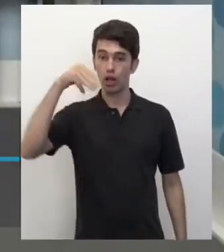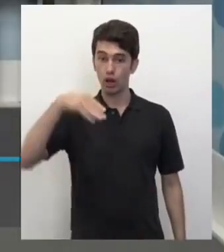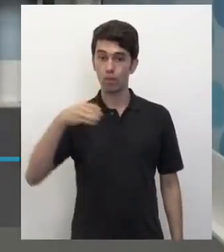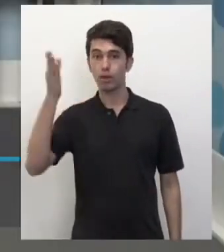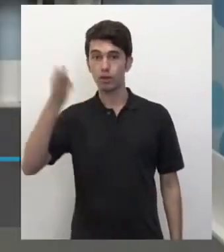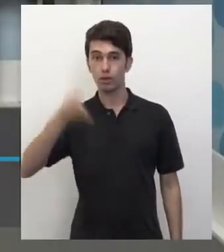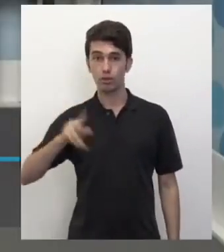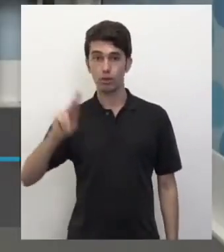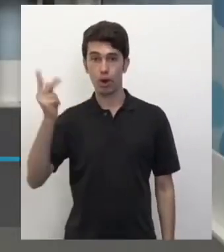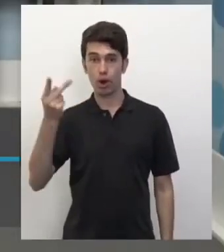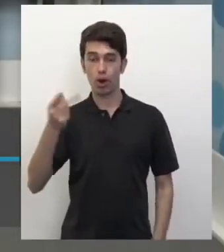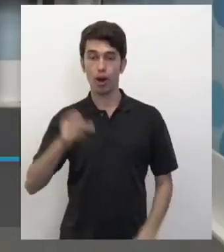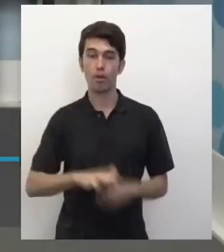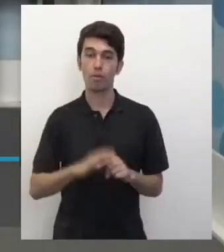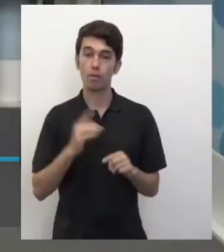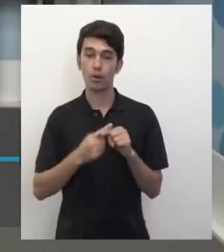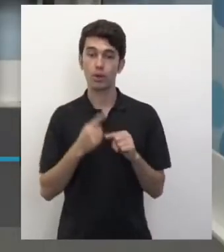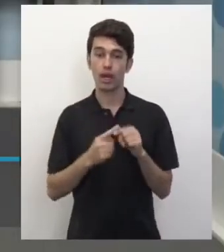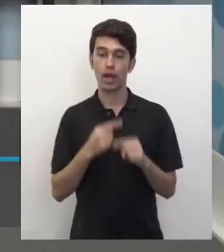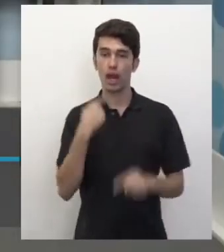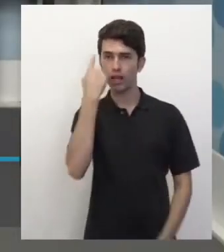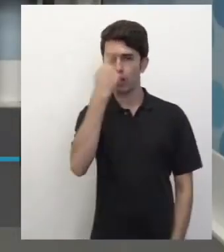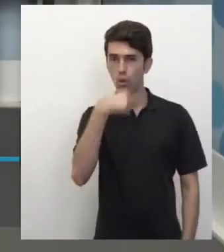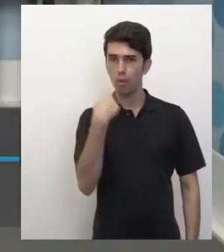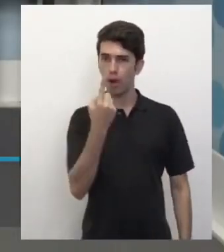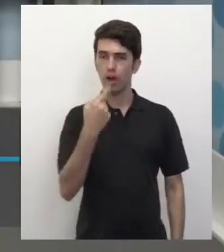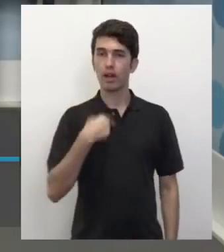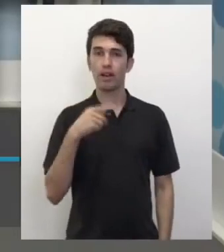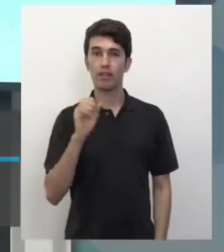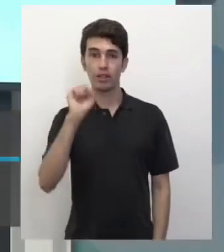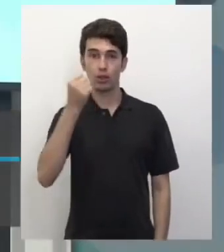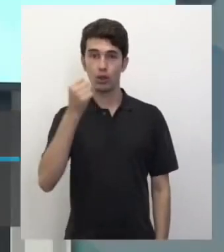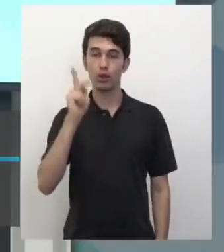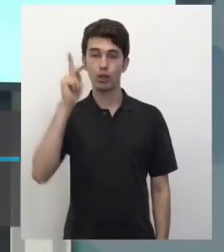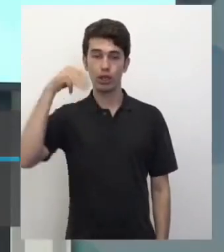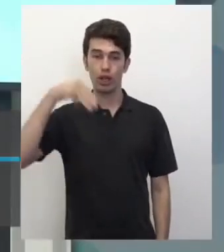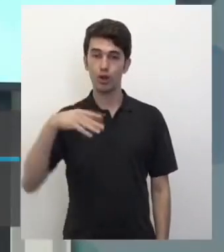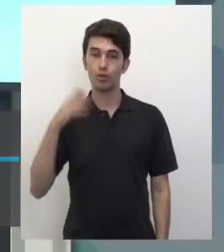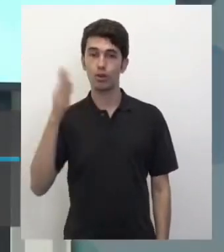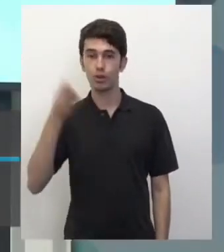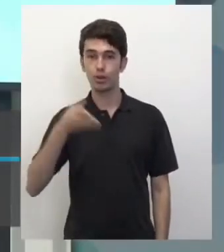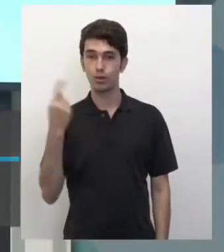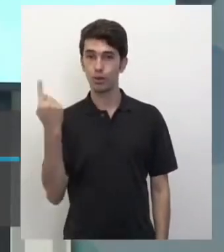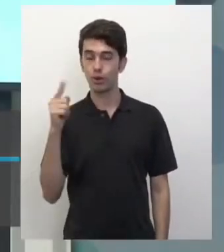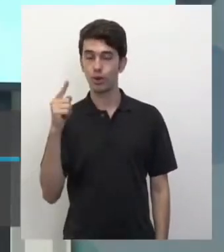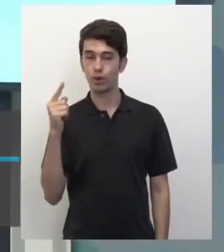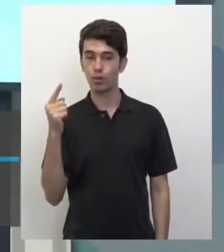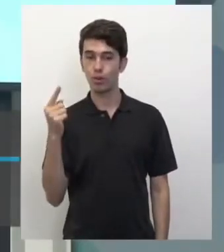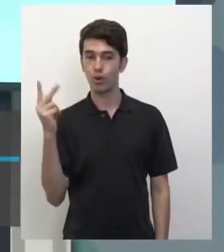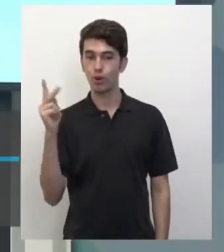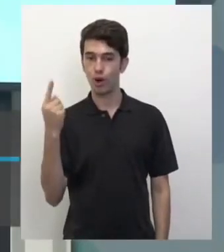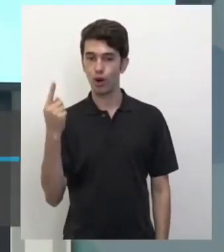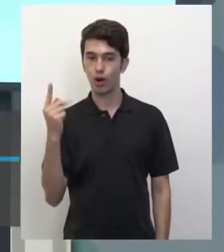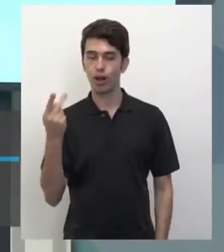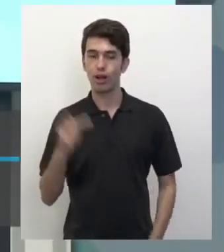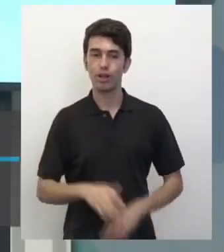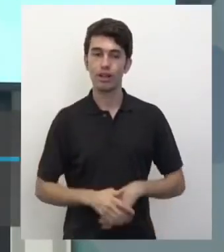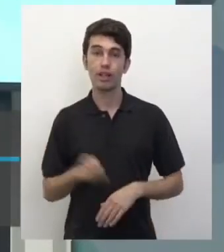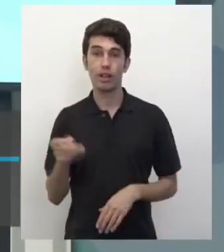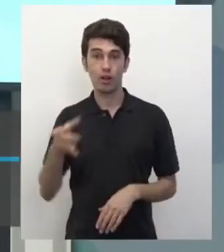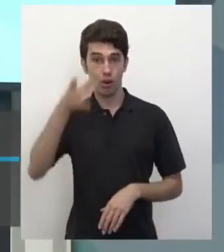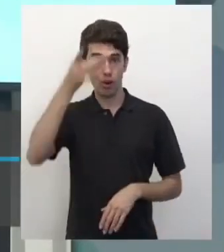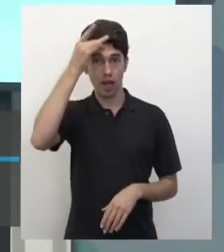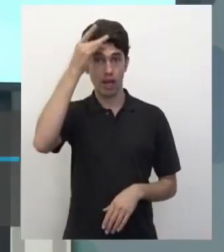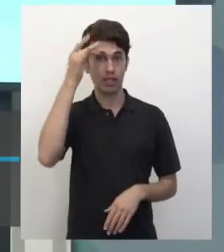hora, né? Porque ele faz cada 1 hora 8 km. guarda Isso essa é a informação. velocidade, Exato, guarda essa né? informação que o professor Tony acabou